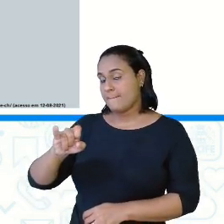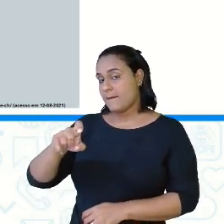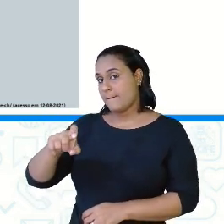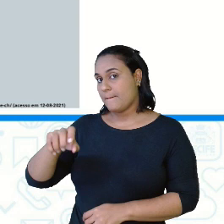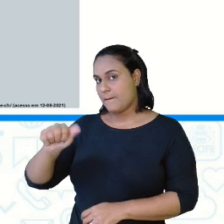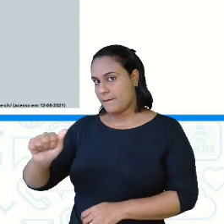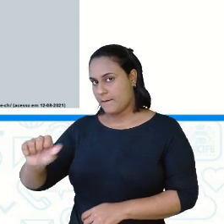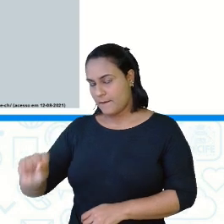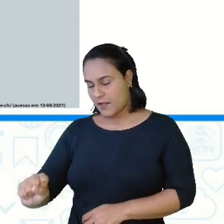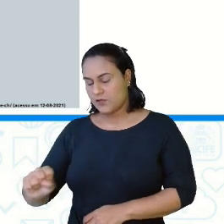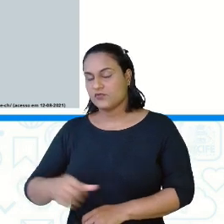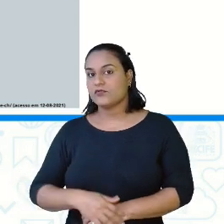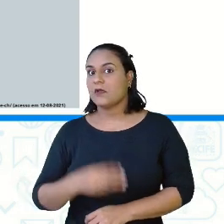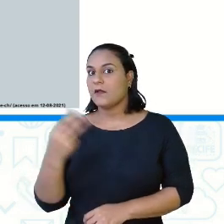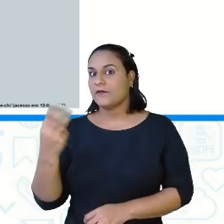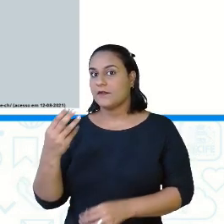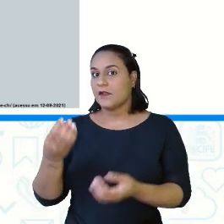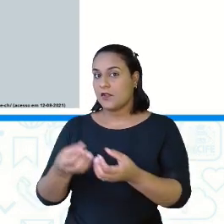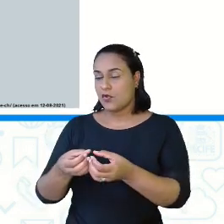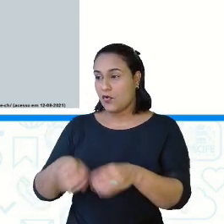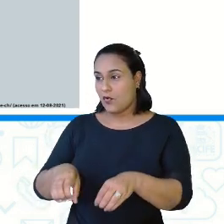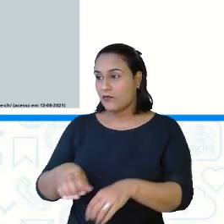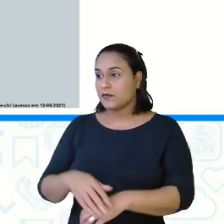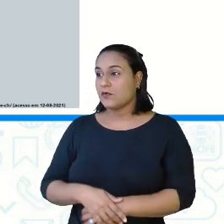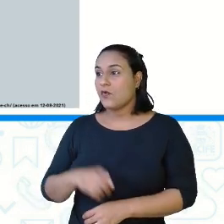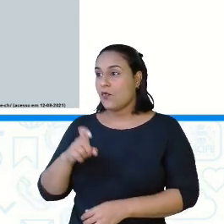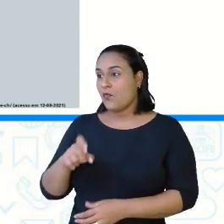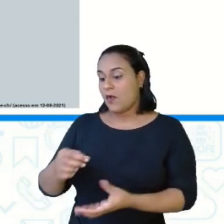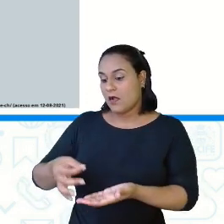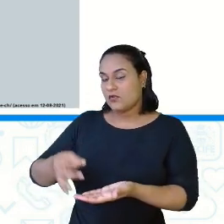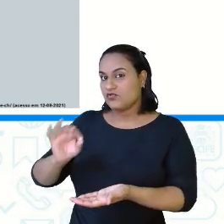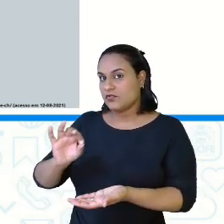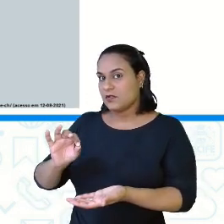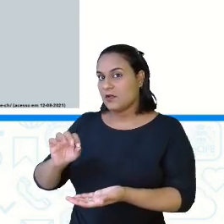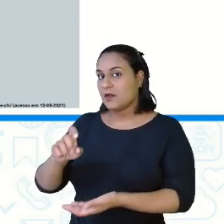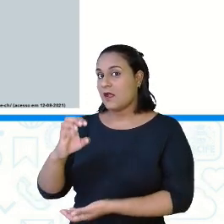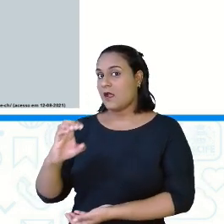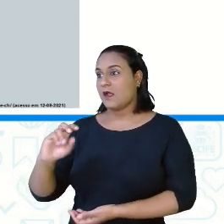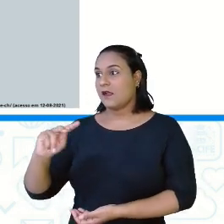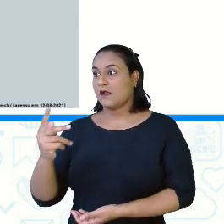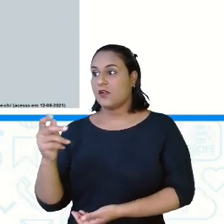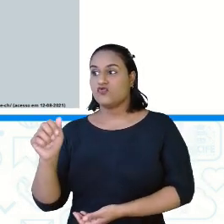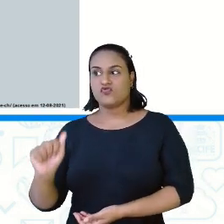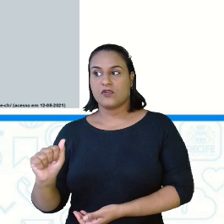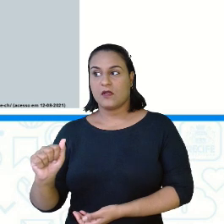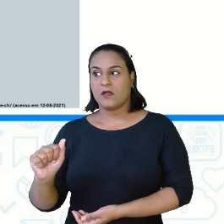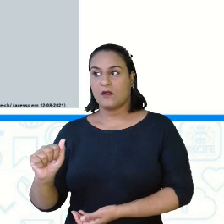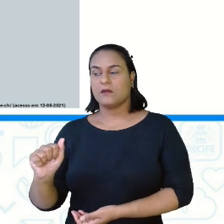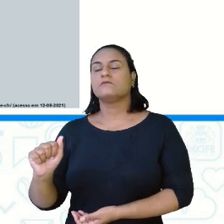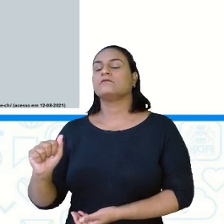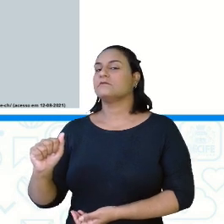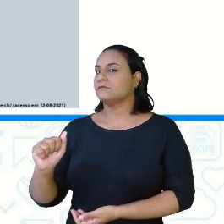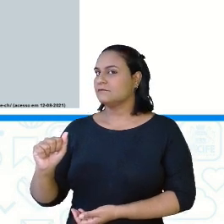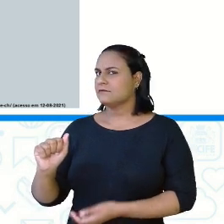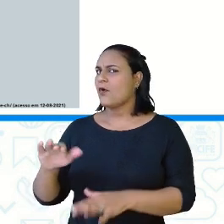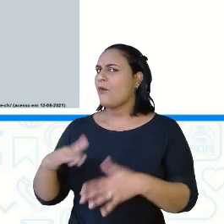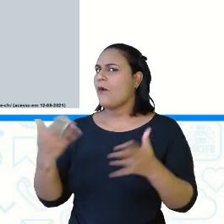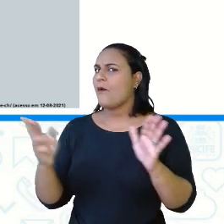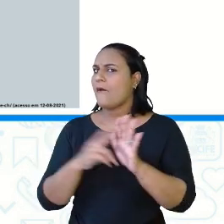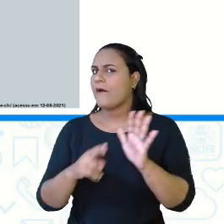acabei de falar. 3 ovos, uma xícara de chá. Xícara de chá, professor, é com X. Qual é a